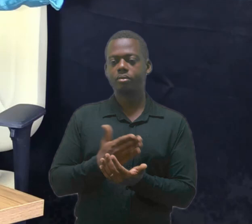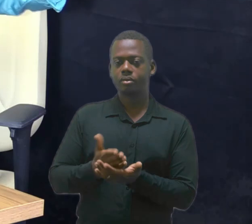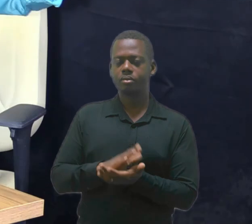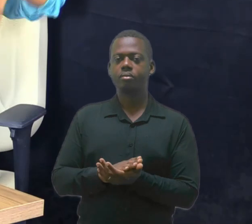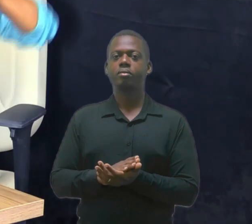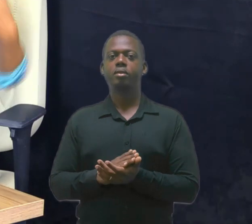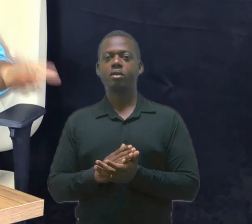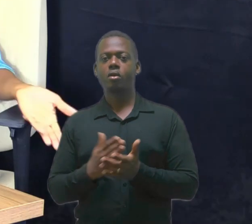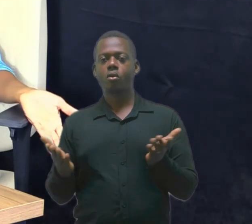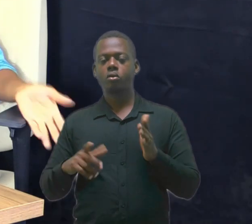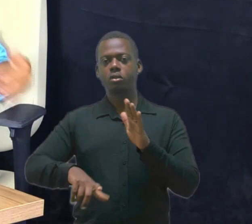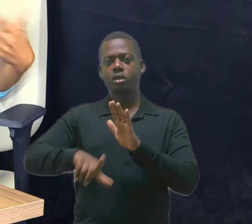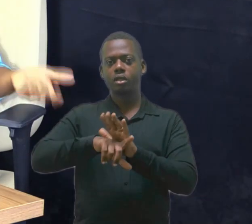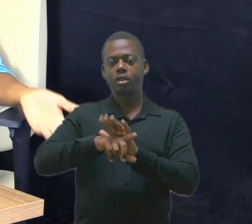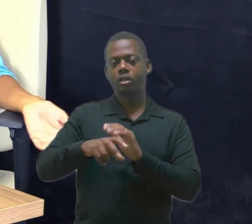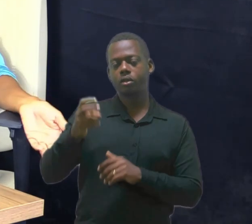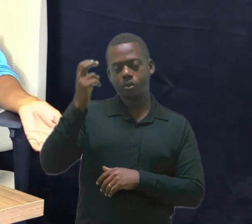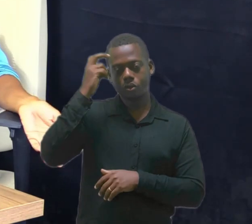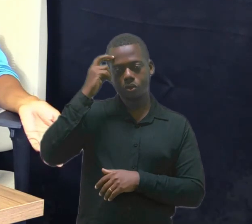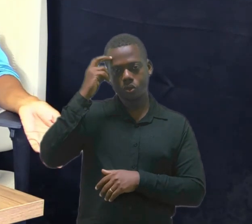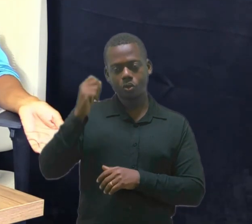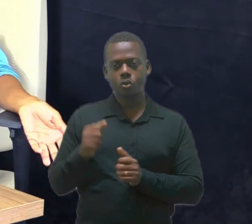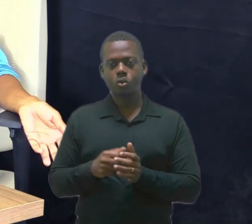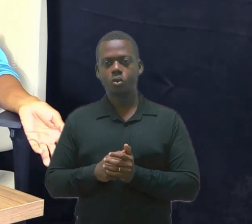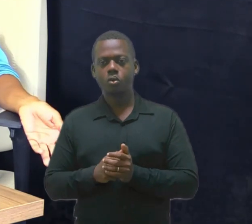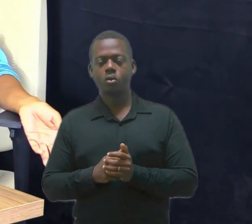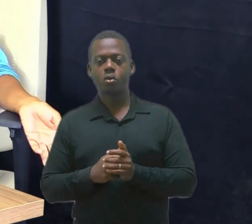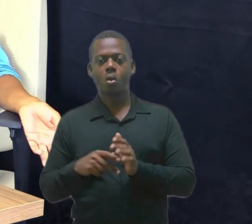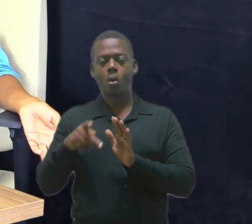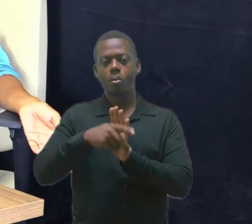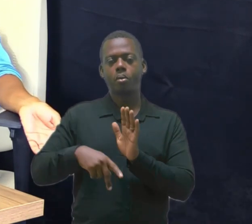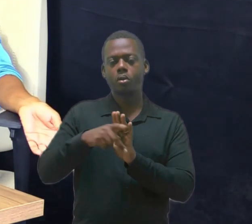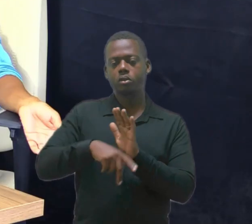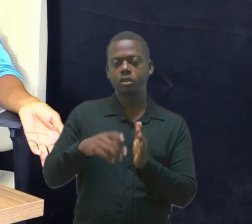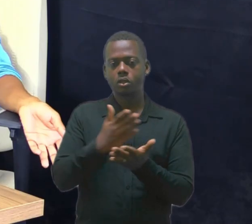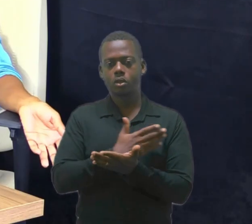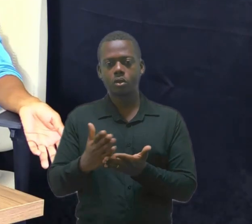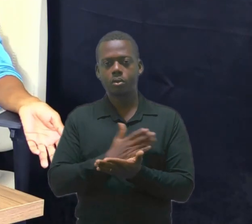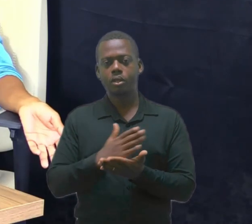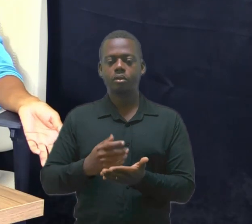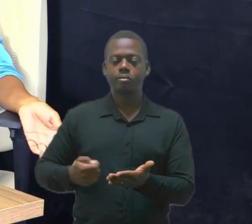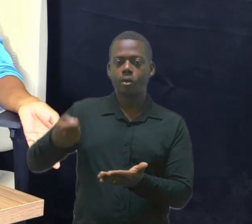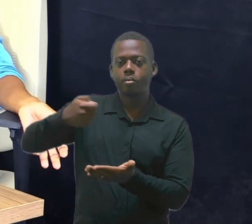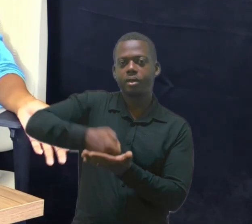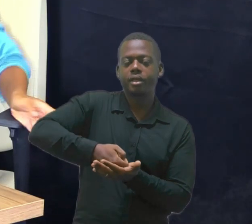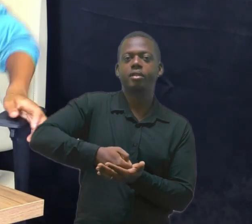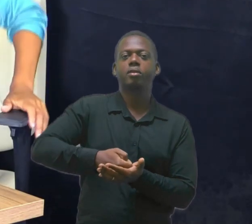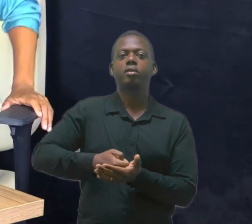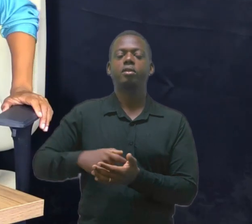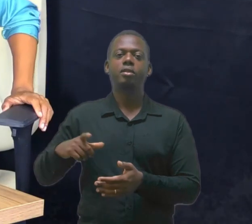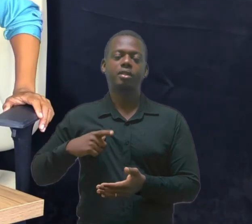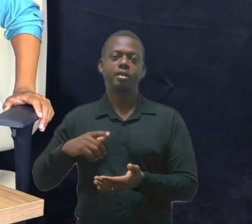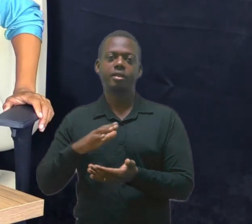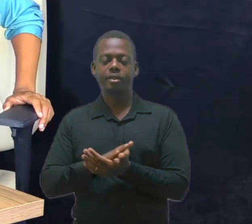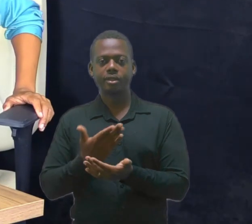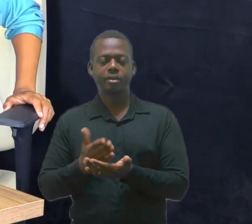Né? Verdade. Então, existe hoje a lei, né, principalmente na cultura, que alguns programas e alguns projetos obriga